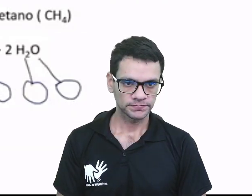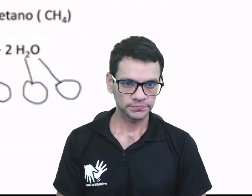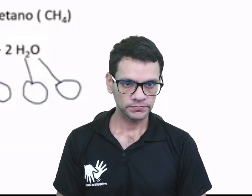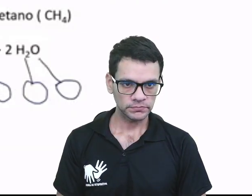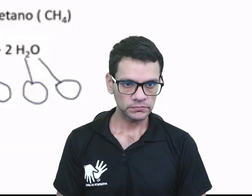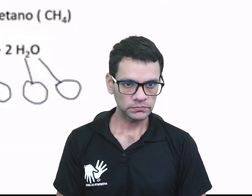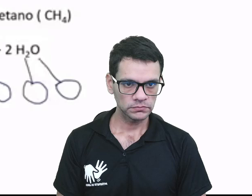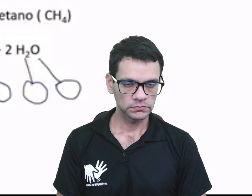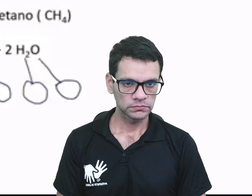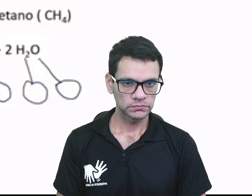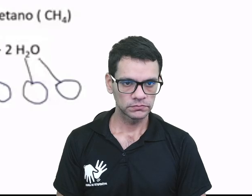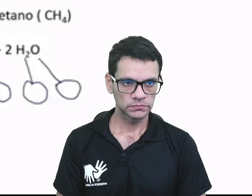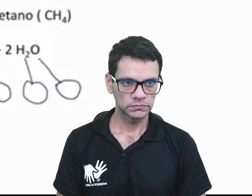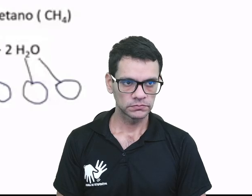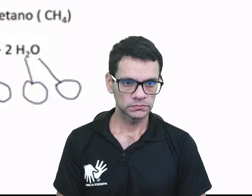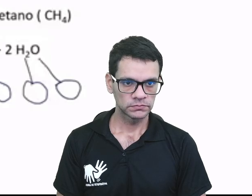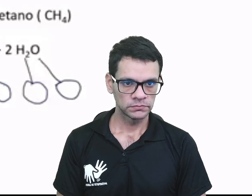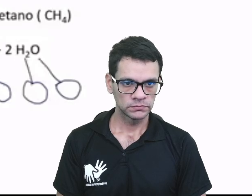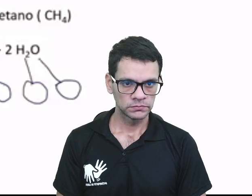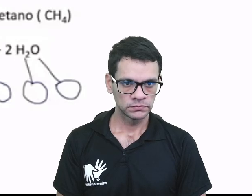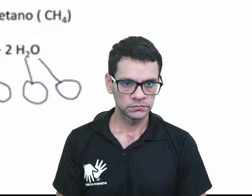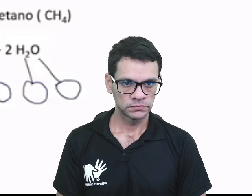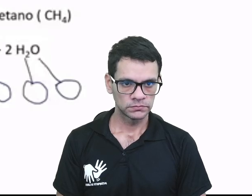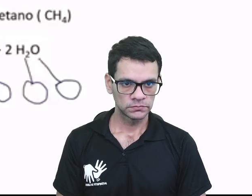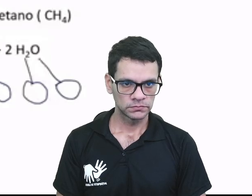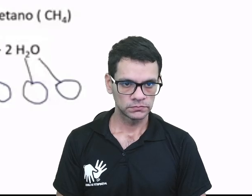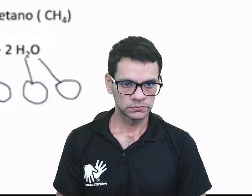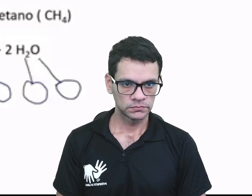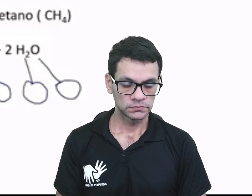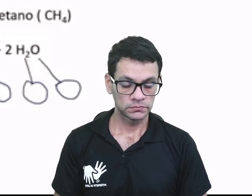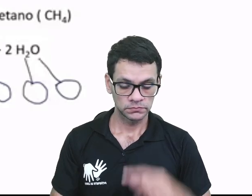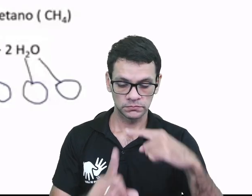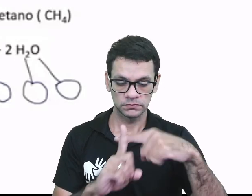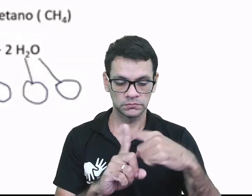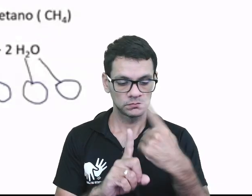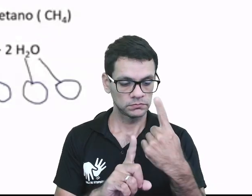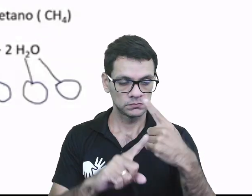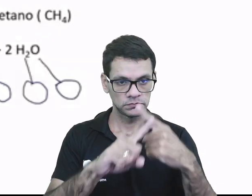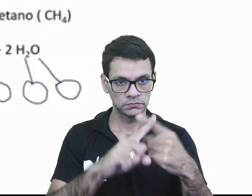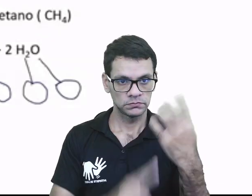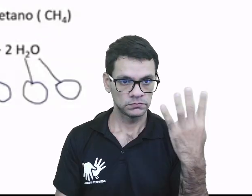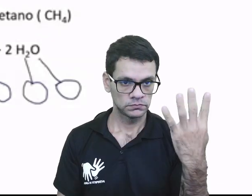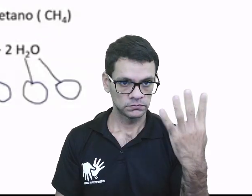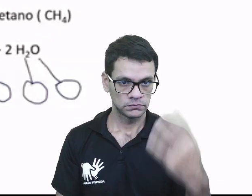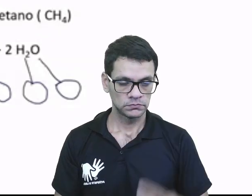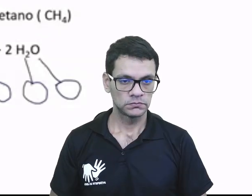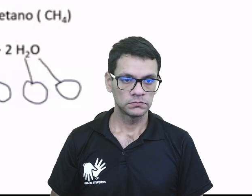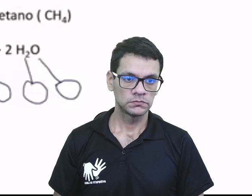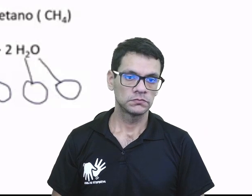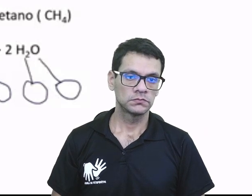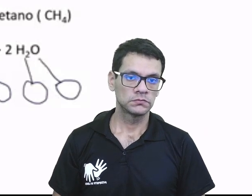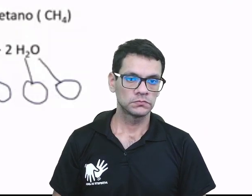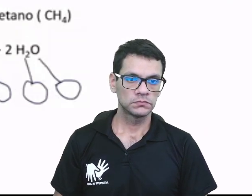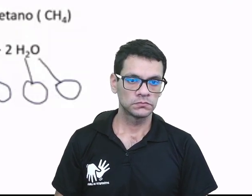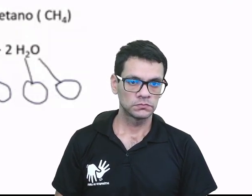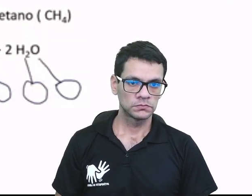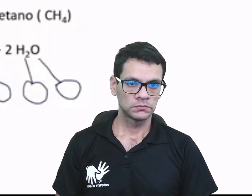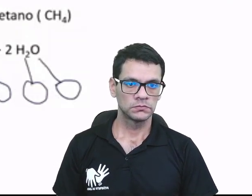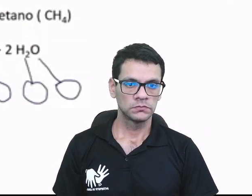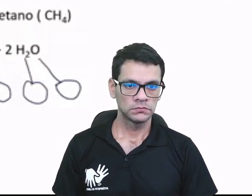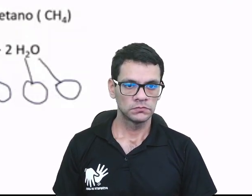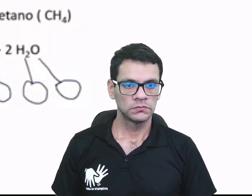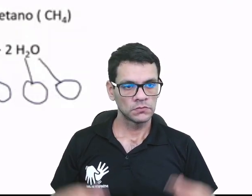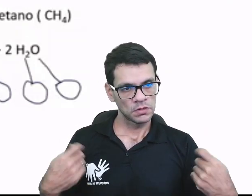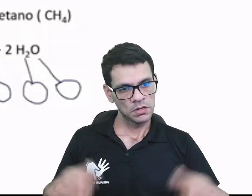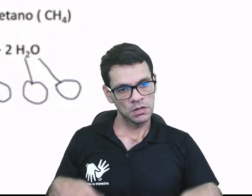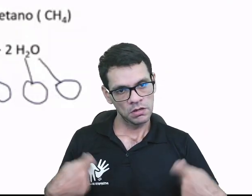Começa pelo hidrogênio. Mais 1 vezes 4, mais 4. Eu sei que tem que dar